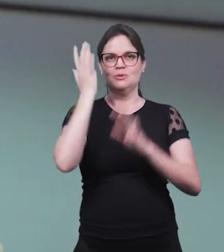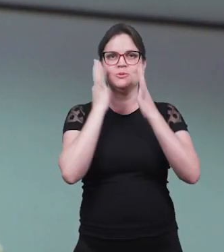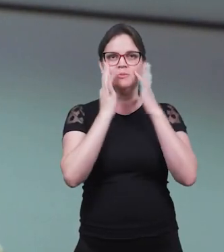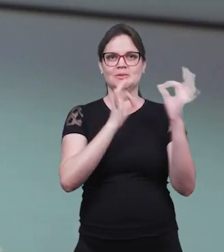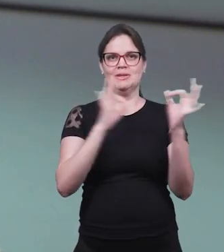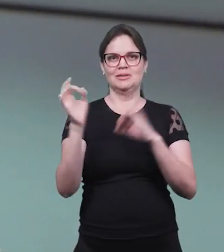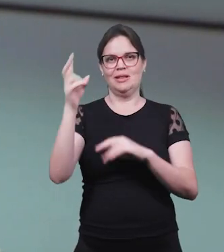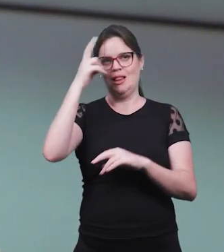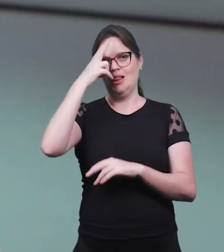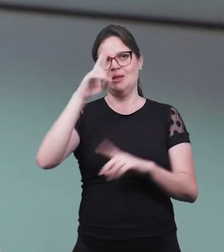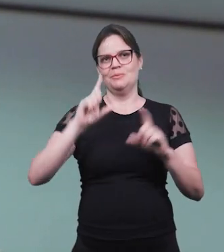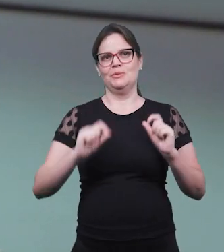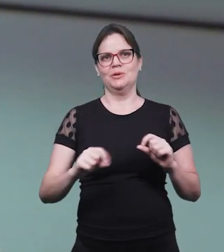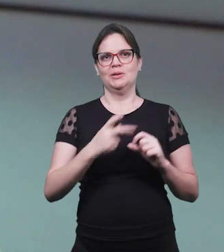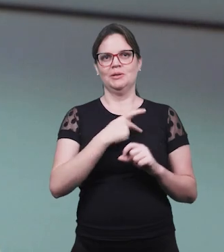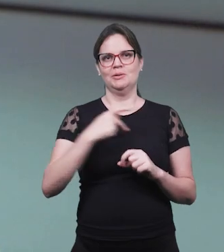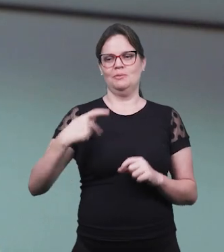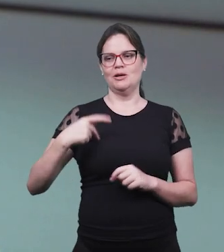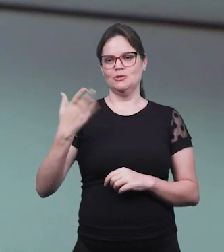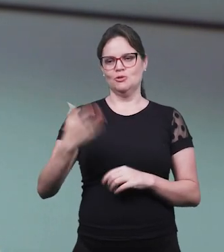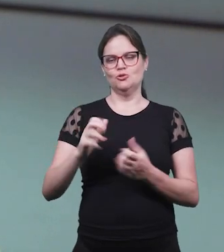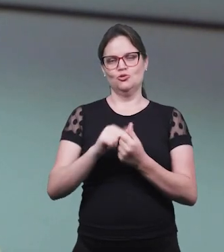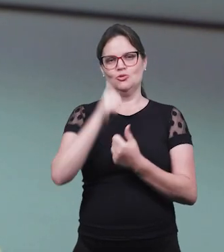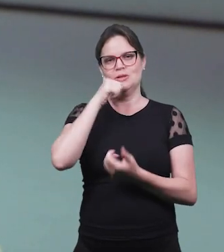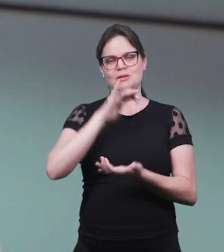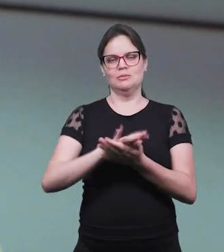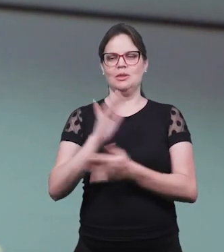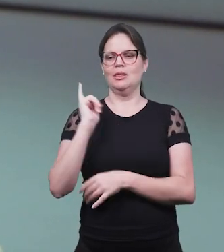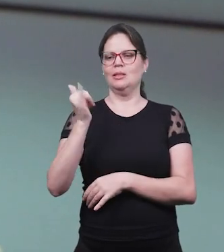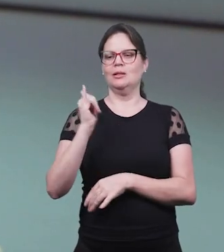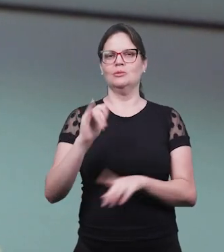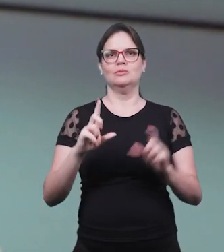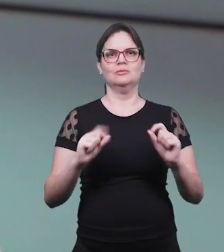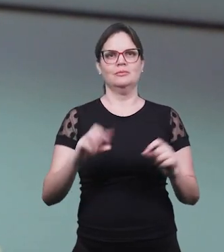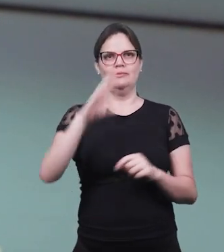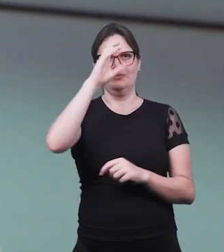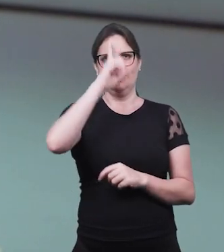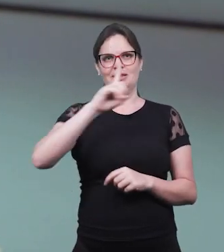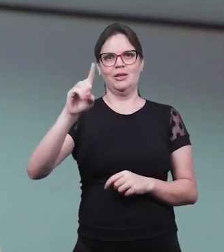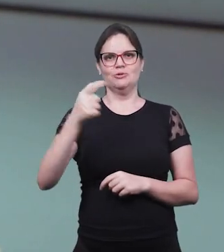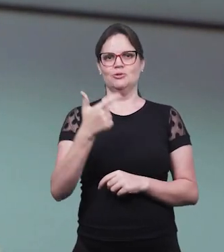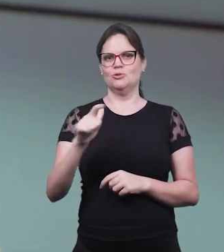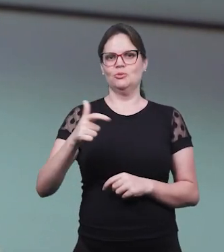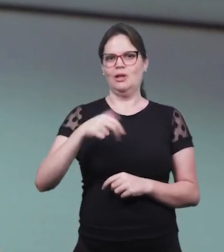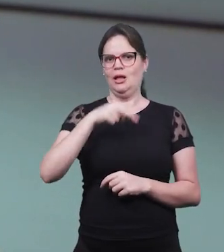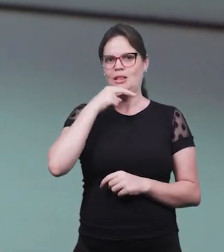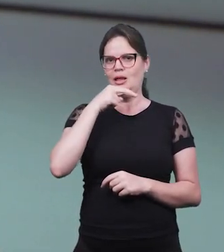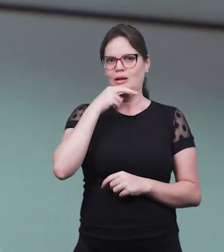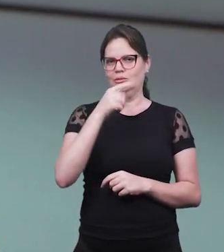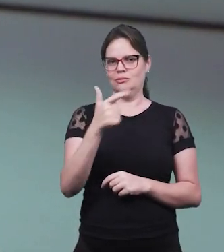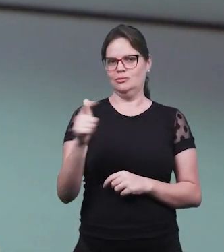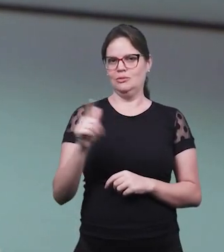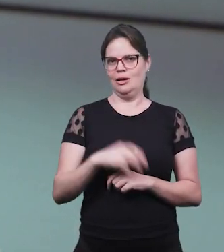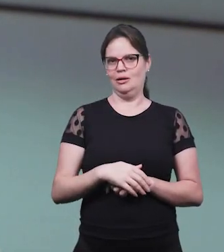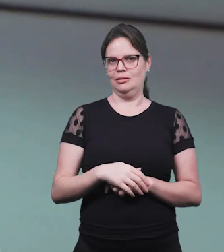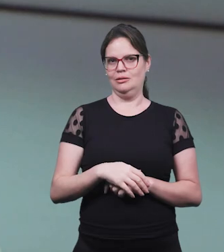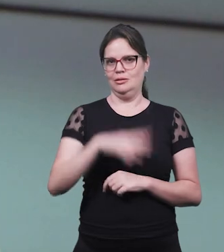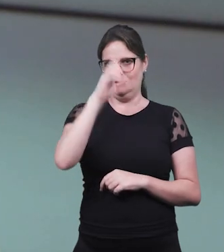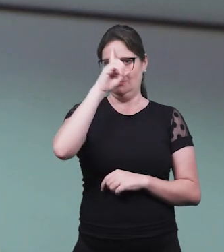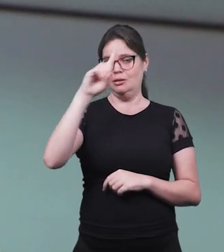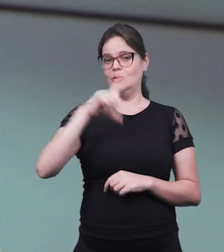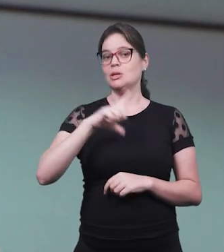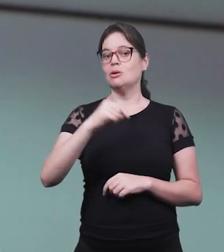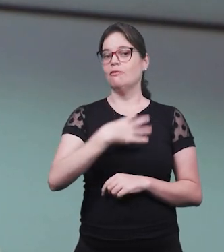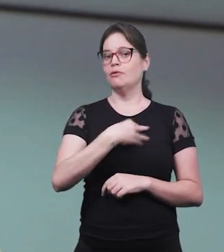assistindo se lembrem disso que o pastor e Valéria estão dizendo, que Deus não tem netos, né? Deus tem filhos, cada um de nós tem que ter